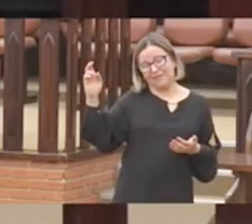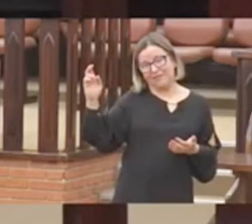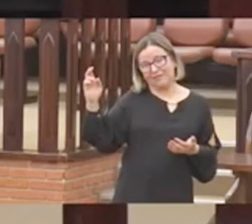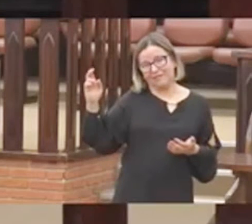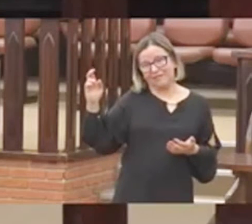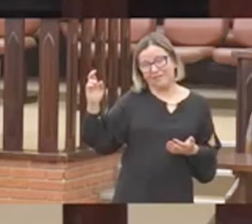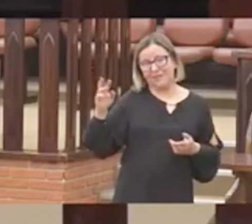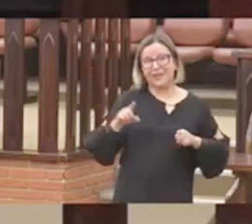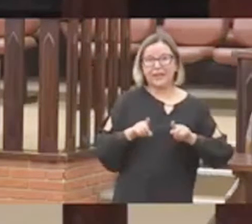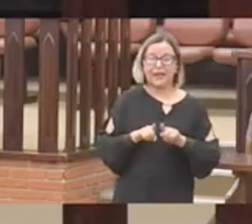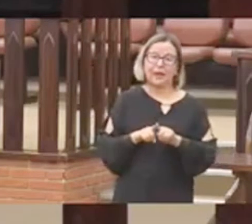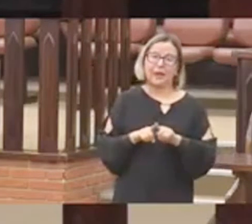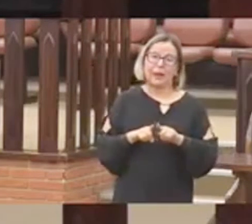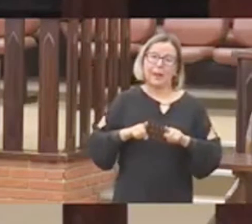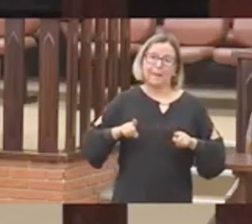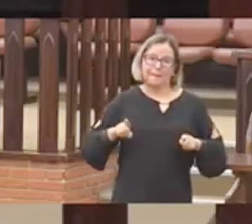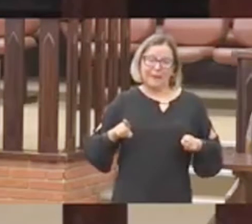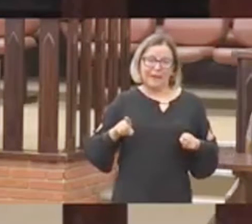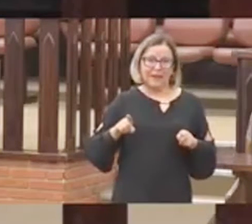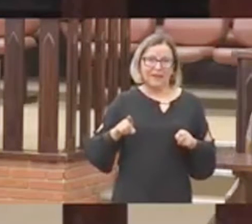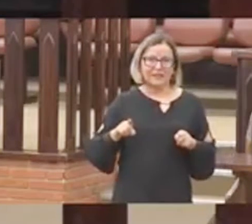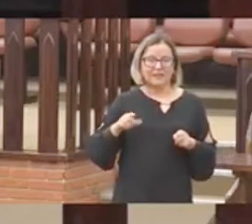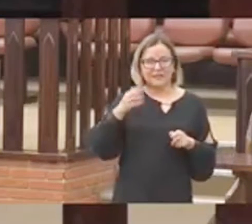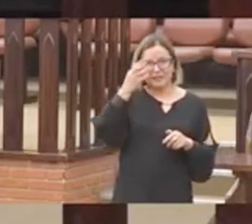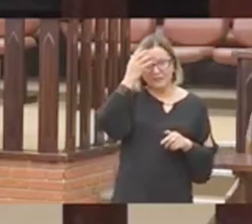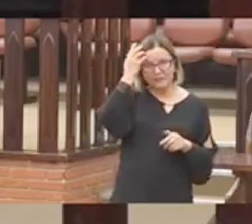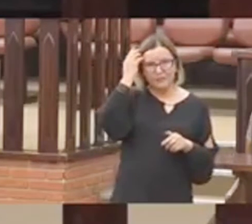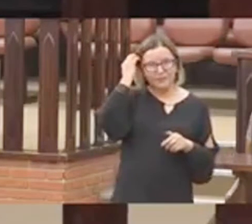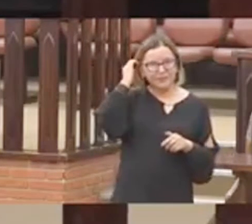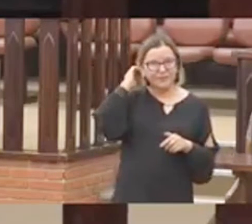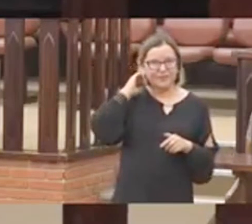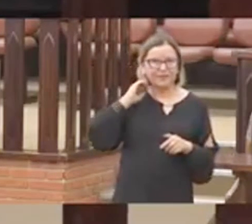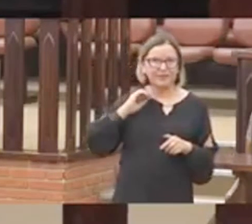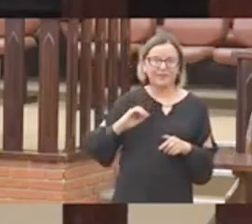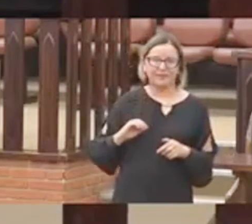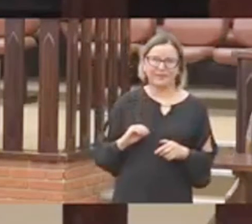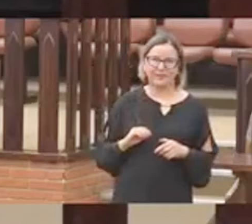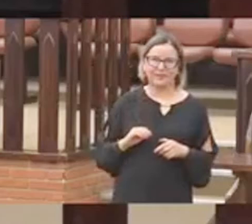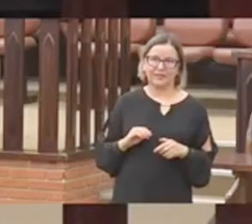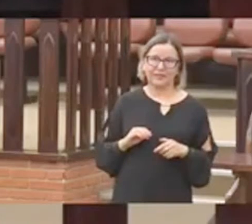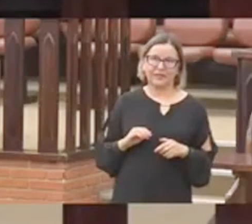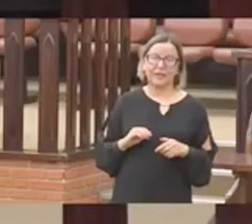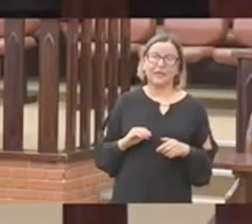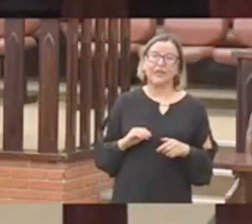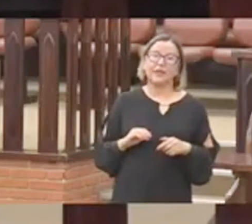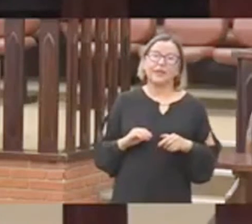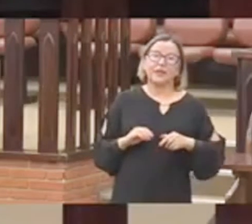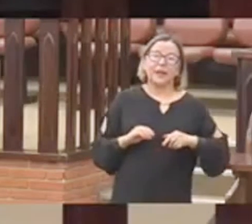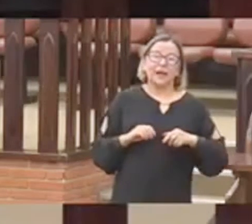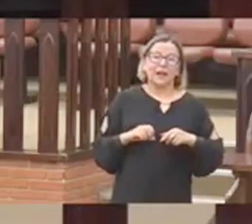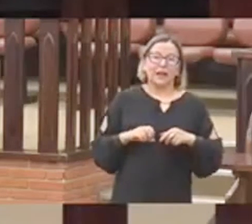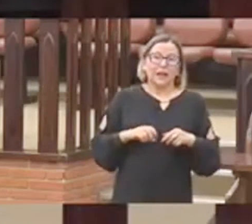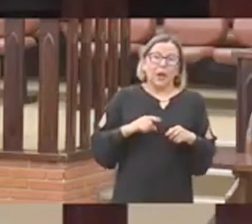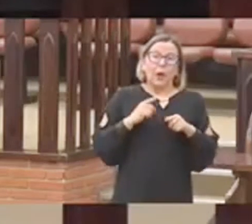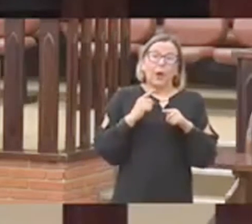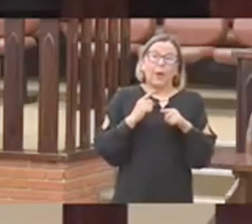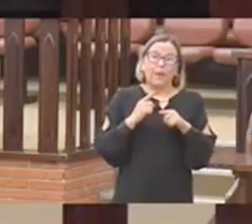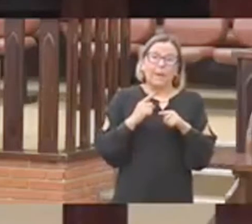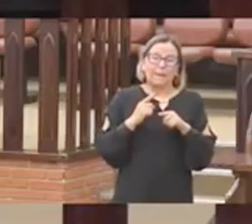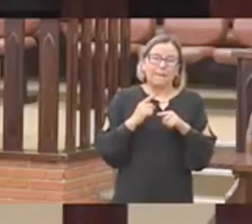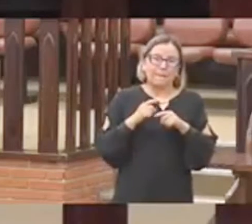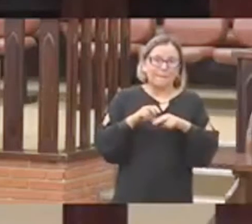achávamos que era exatamente o oposto. Por fazermos parte da família de Deus é que nós não poderíamos passar